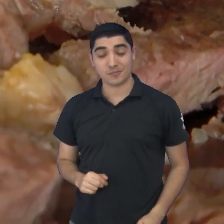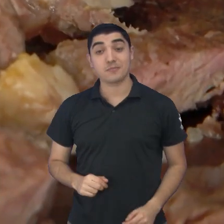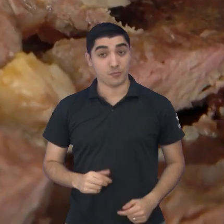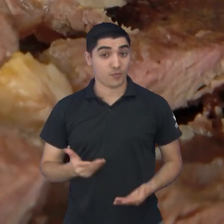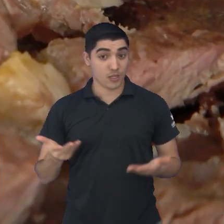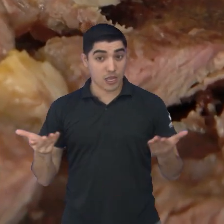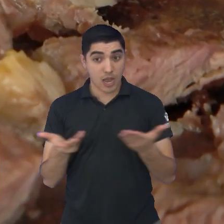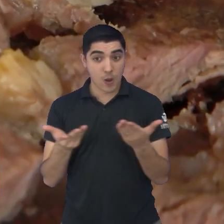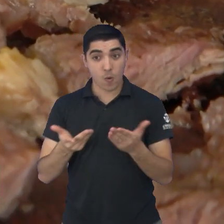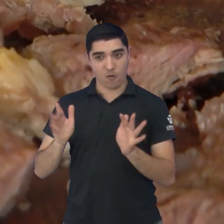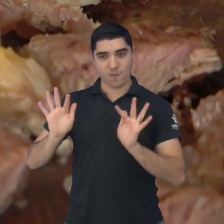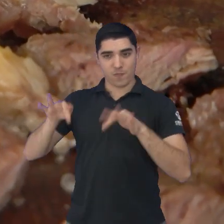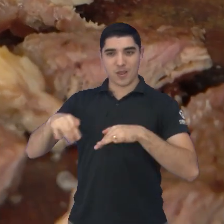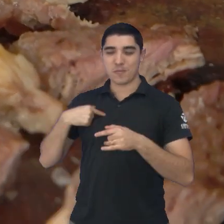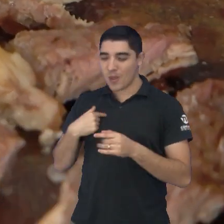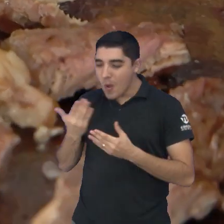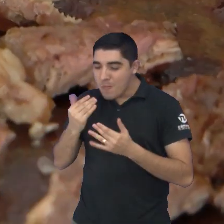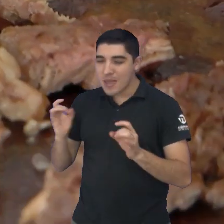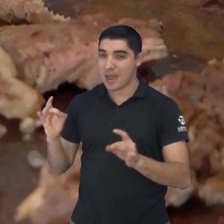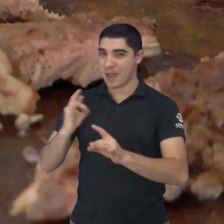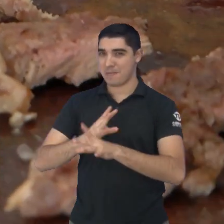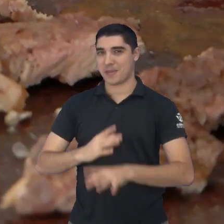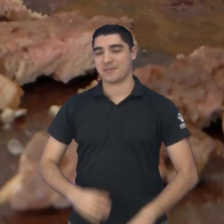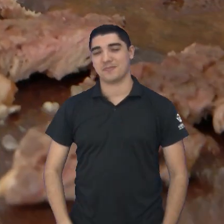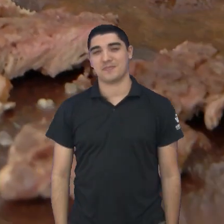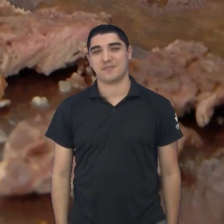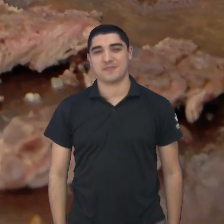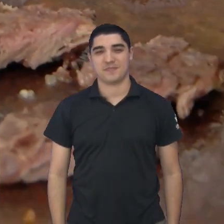por aqui porque agora eu vou comer essa carninha. Tchau, tchau.